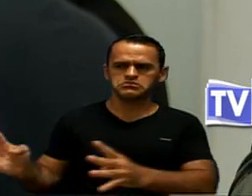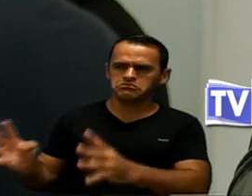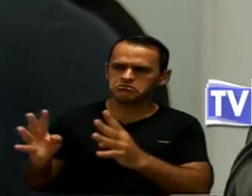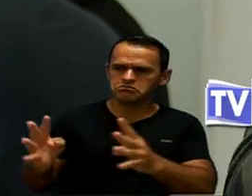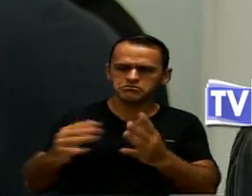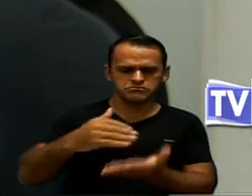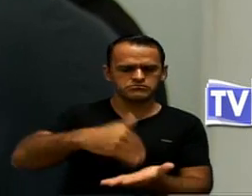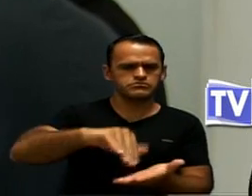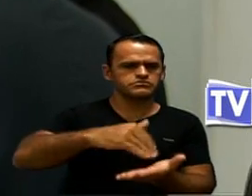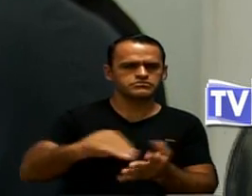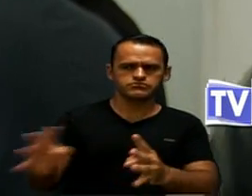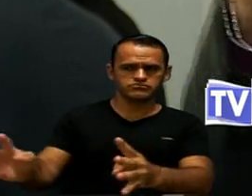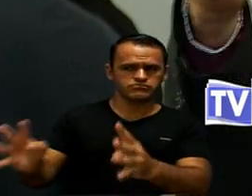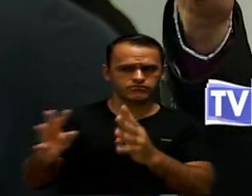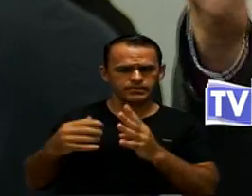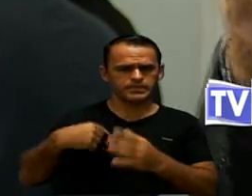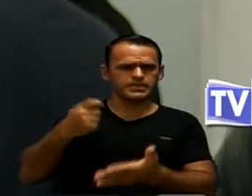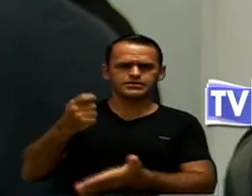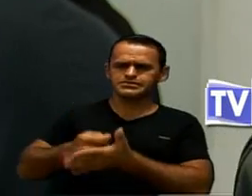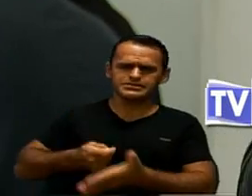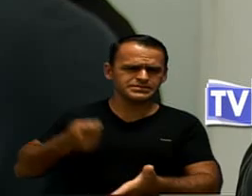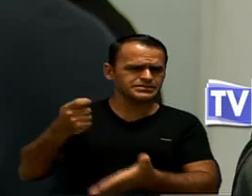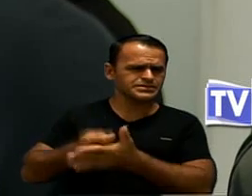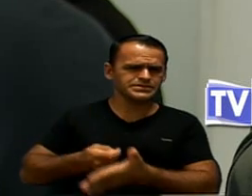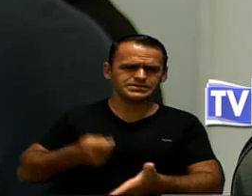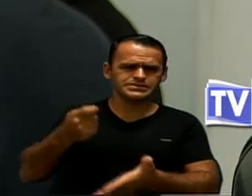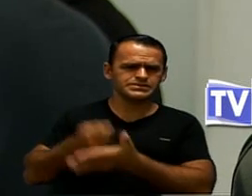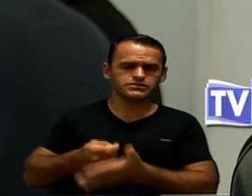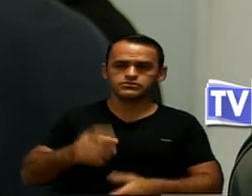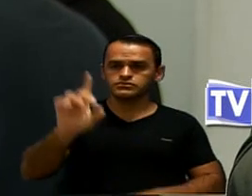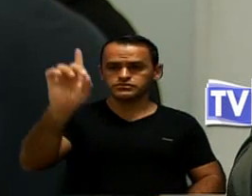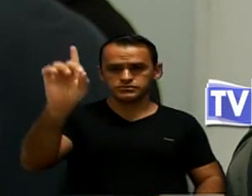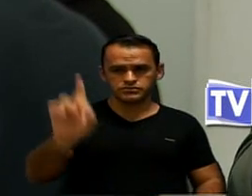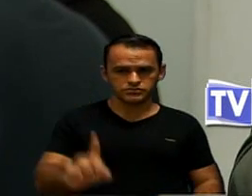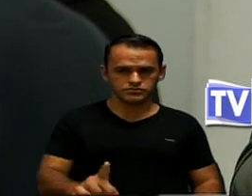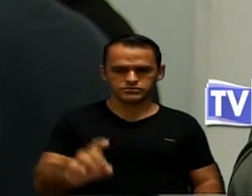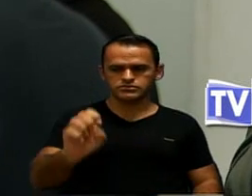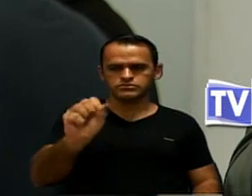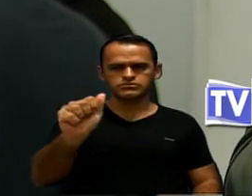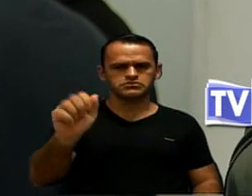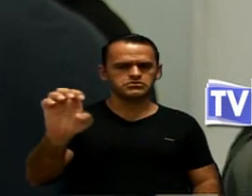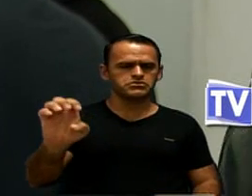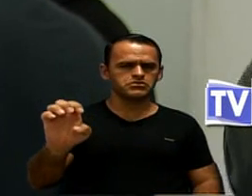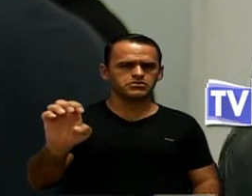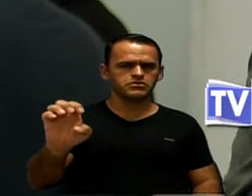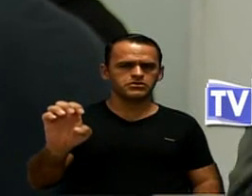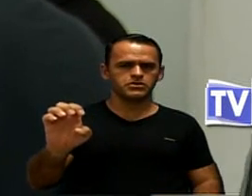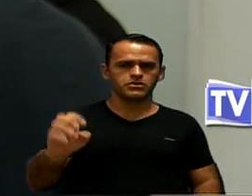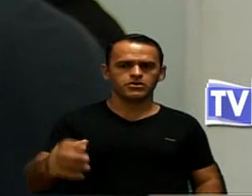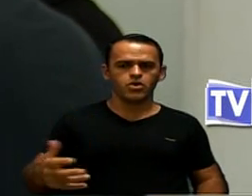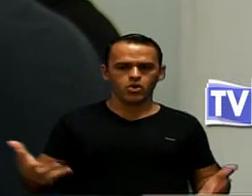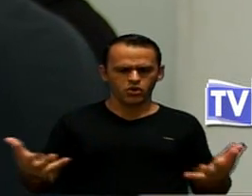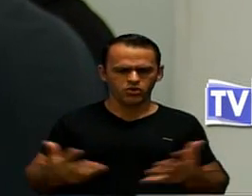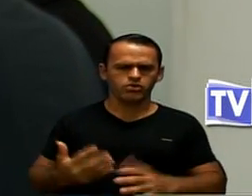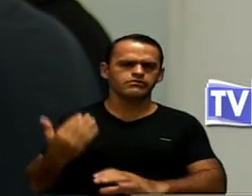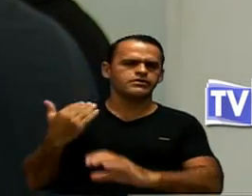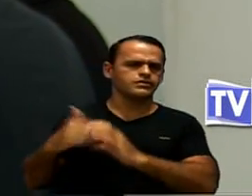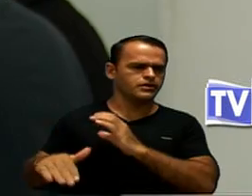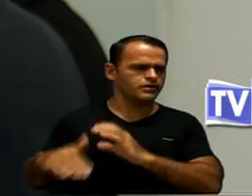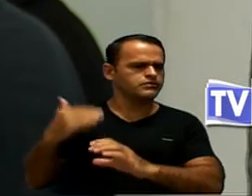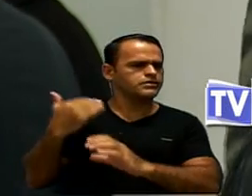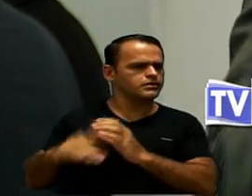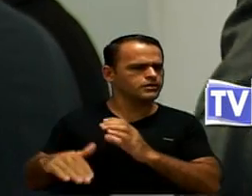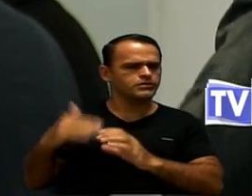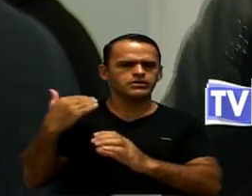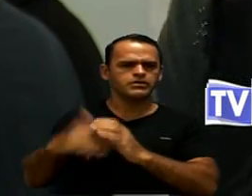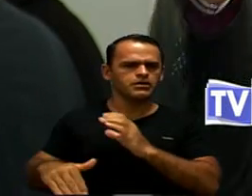acontecendo. Estou cobrando assiduamente o diretor do Ronald Dussai. Hoje mandei mensagem para ele agora de